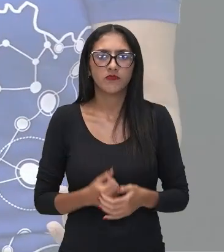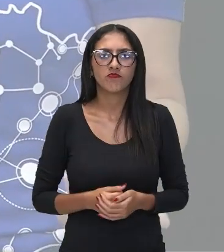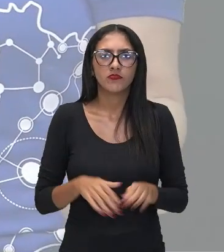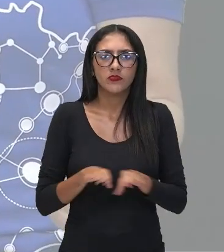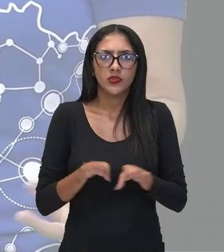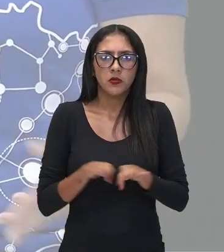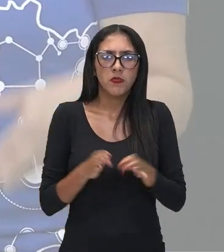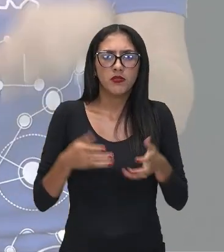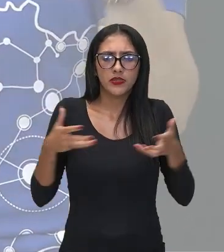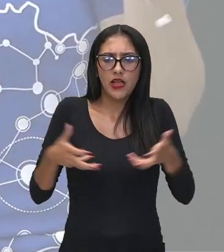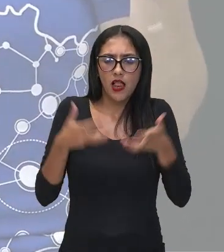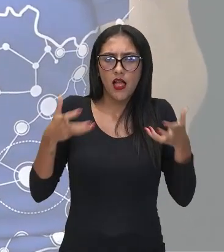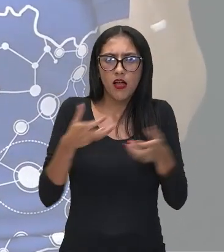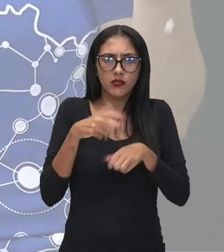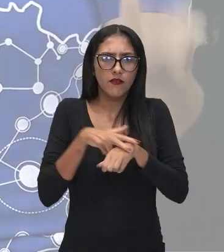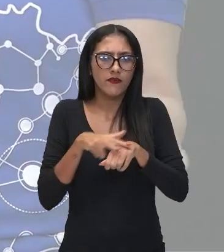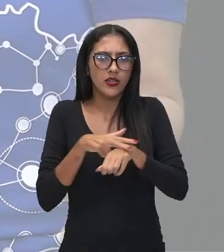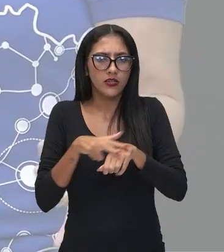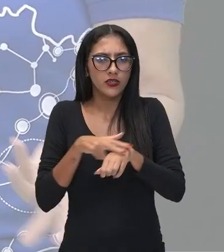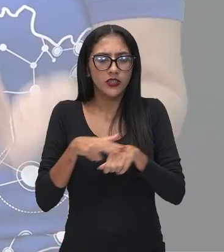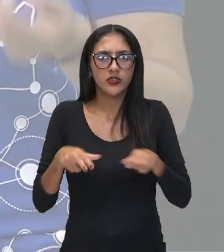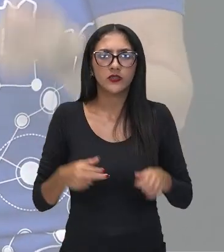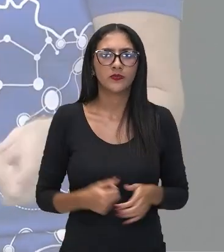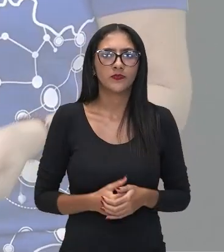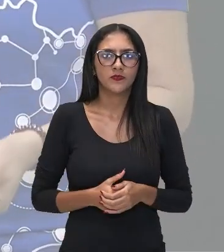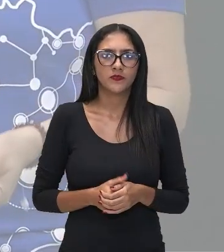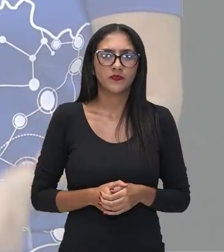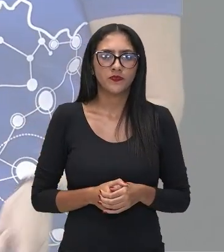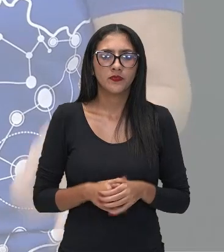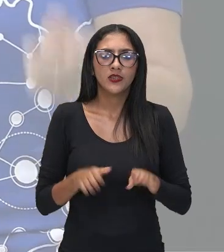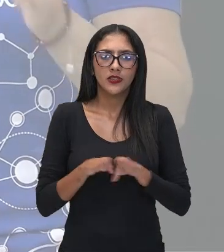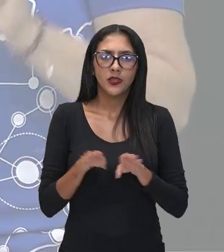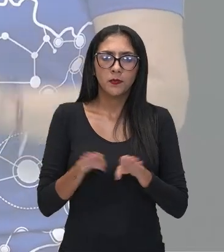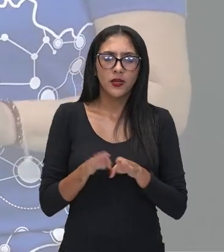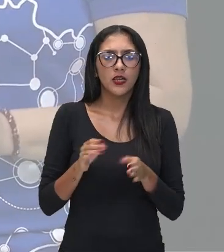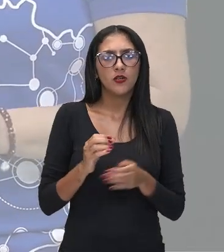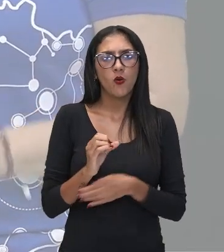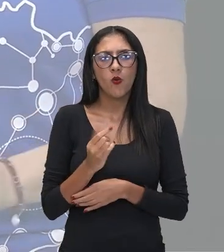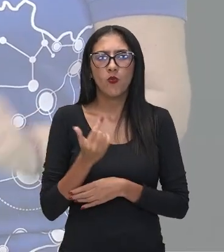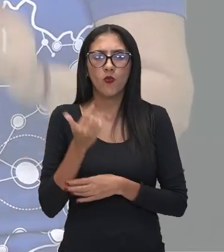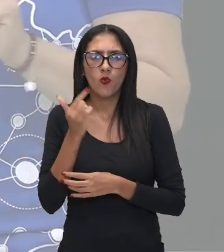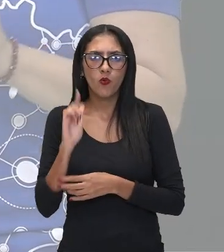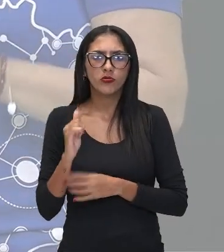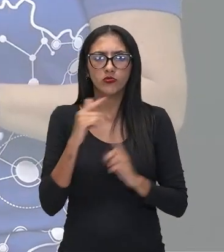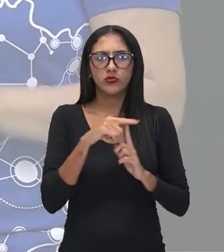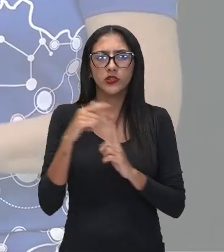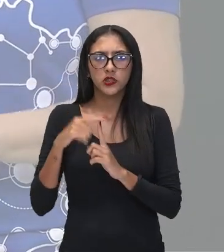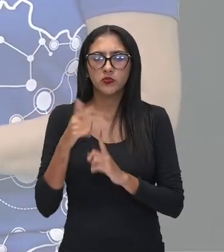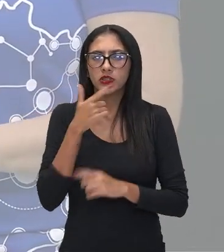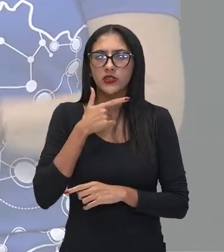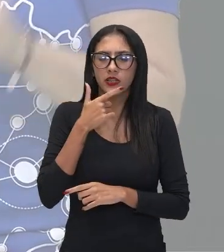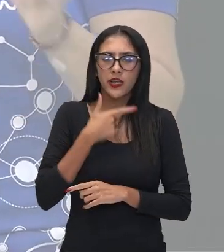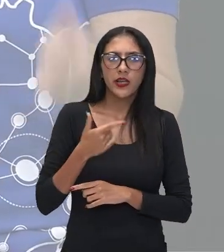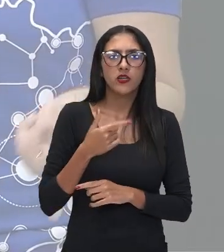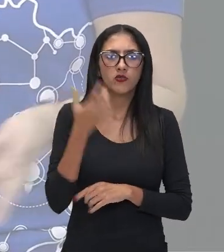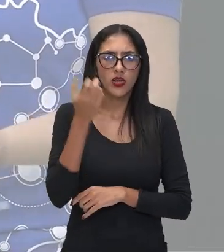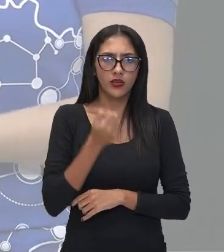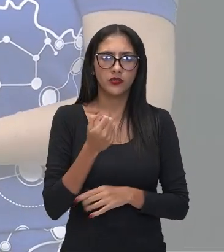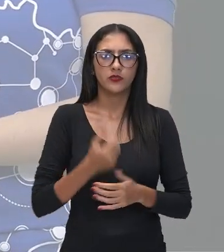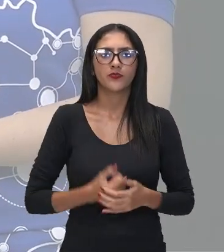hortaliças verdes, temos os derivados do leite. E agora vamos ver as funções